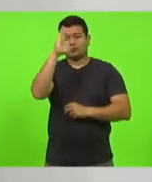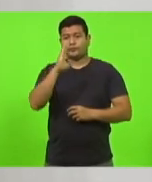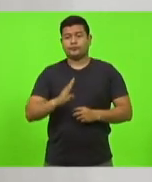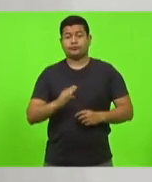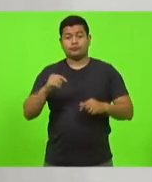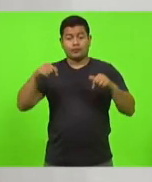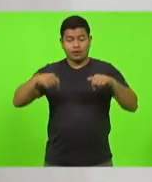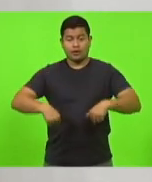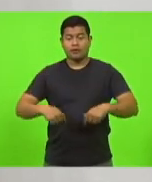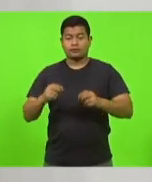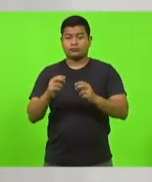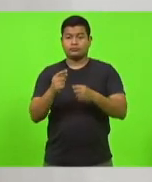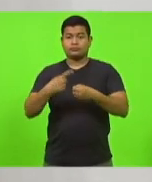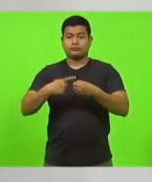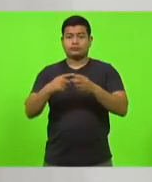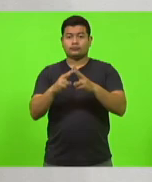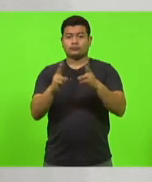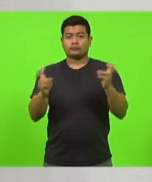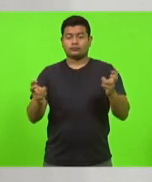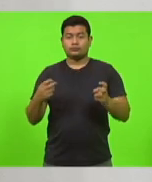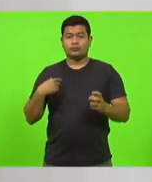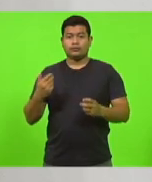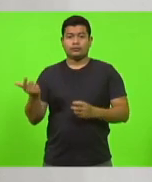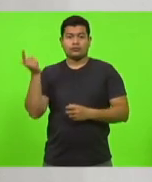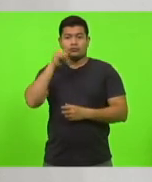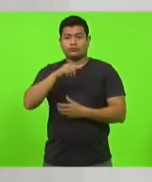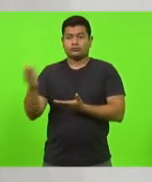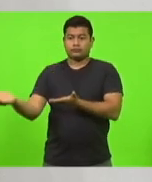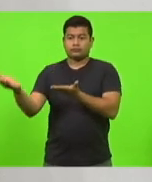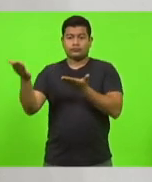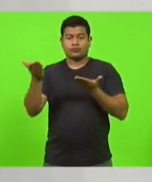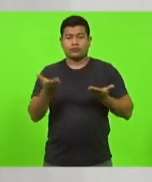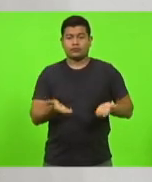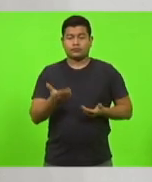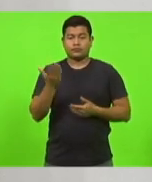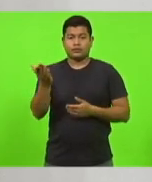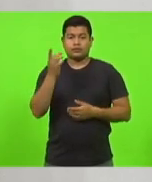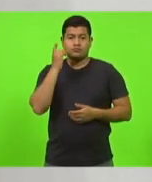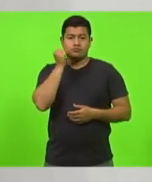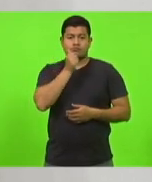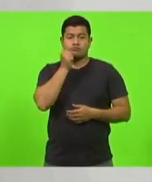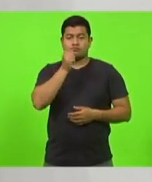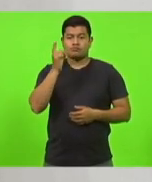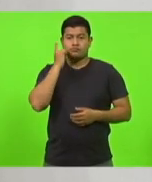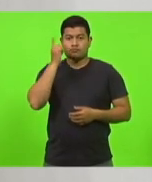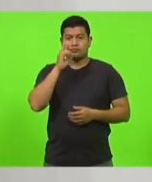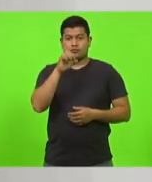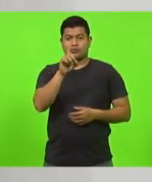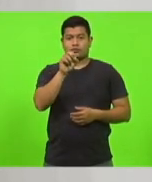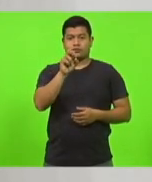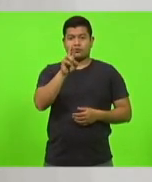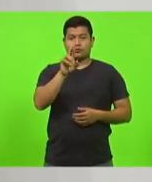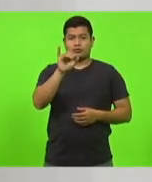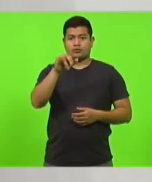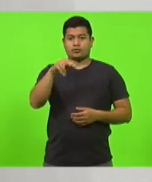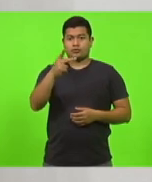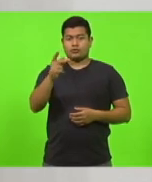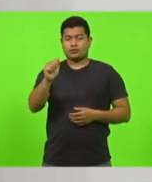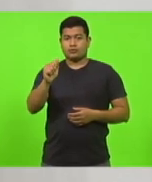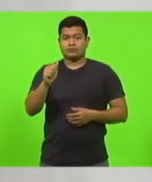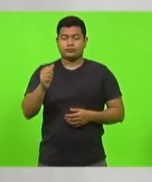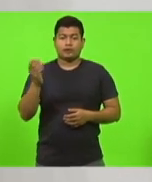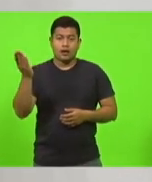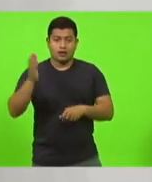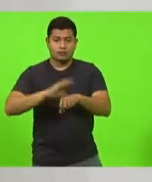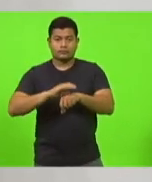Florianópolis. E nós trouxemos a deputada Dorinha do DEM, que era relatora do novo Fundeb. Naquele